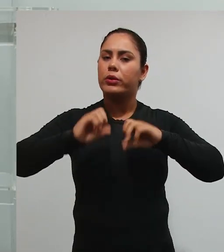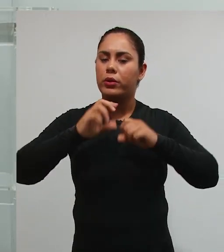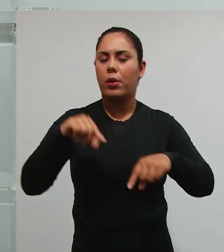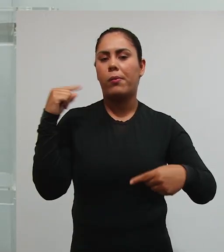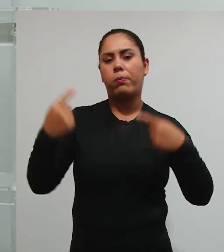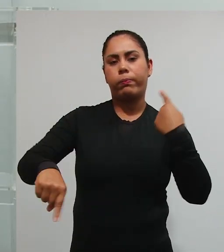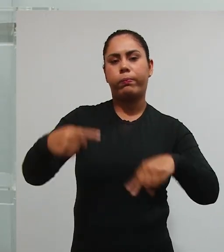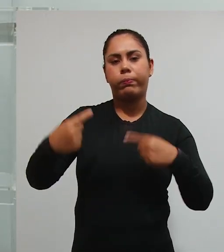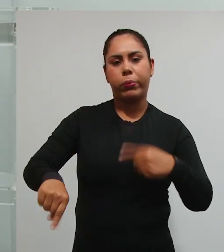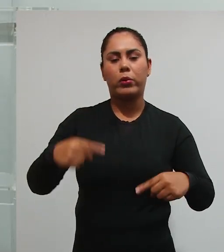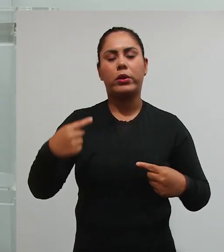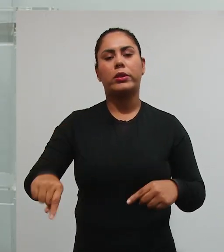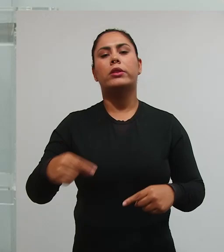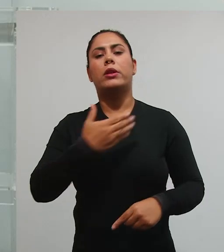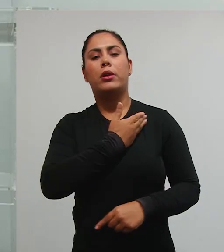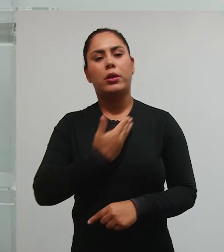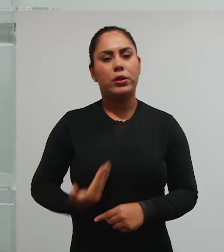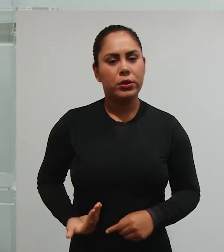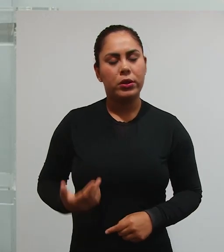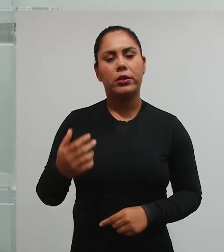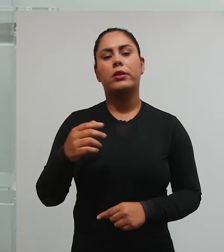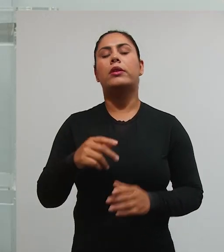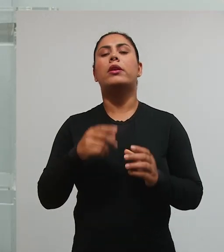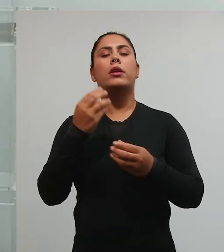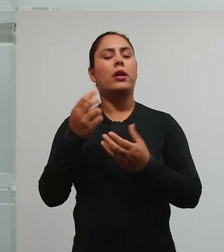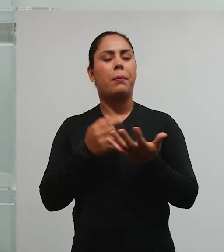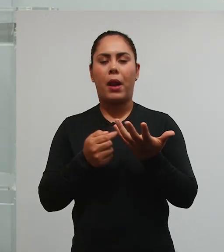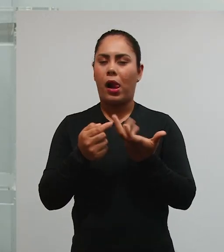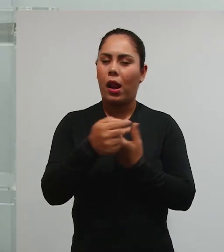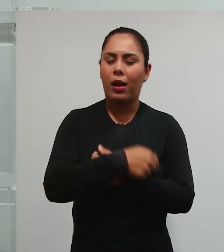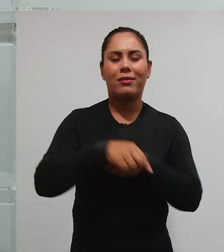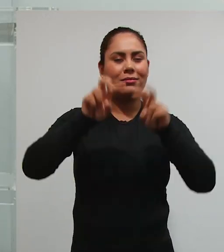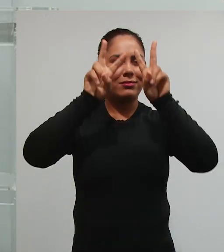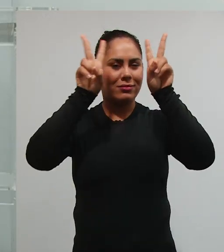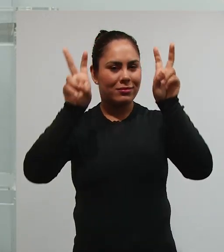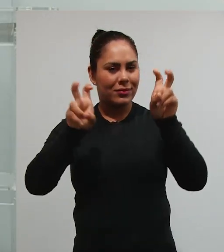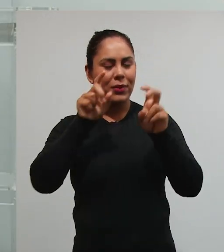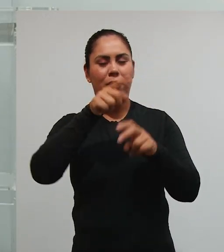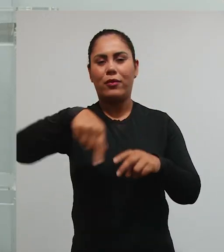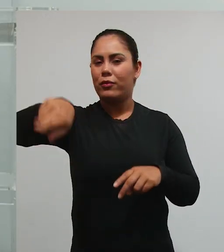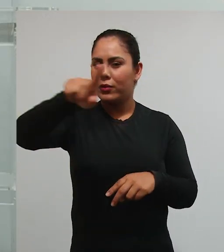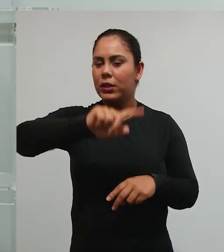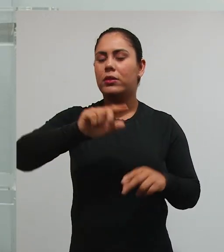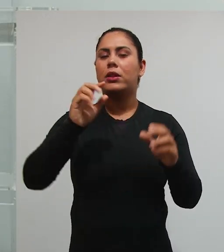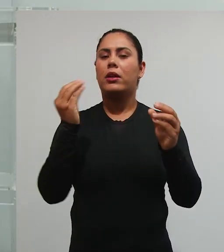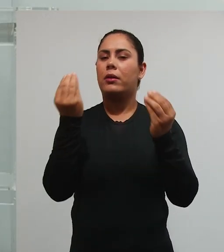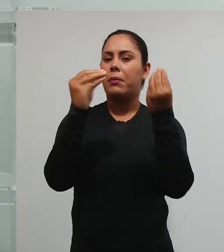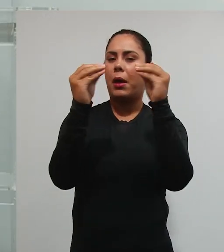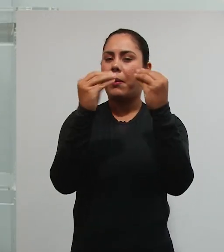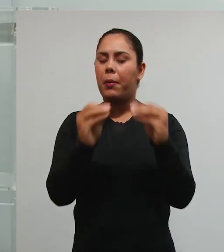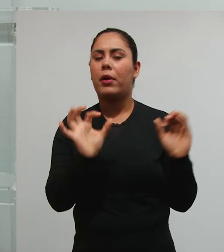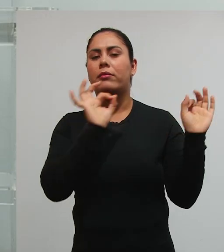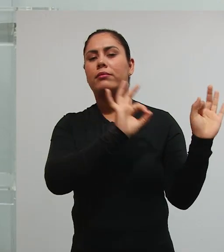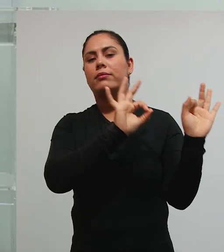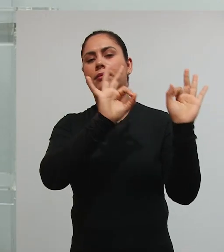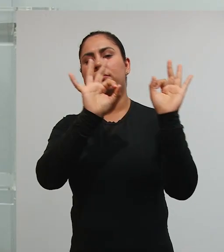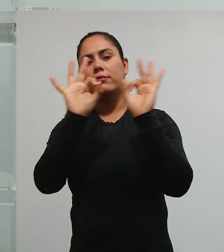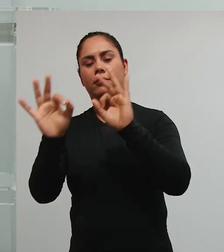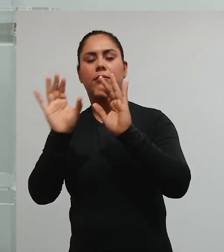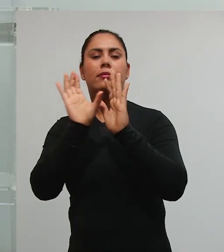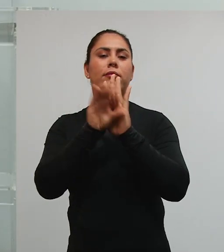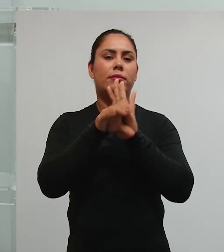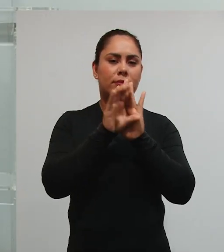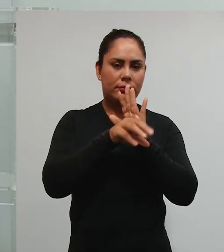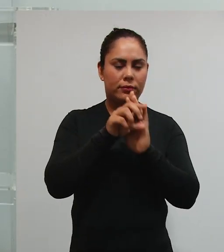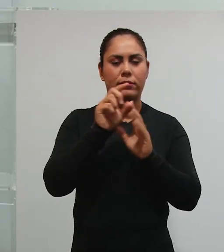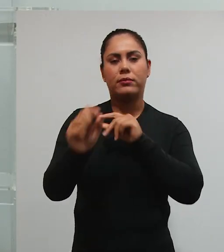educacional, políticas públicas, interculturalidade, são essas temáticas das quais vocês vão construir um roteiro